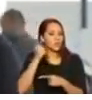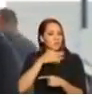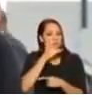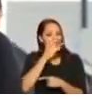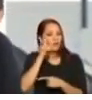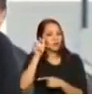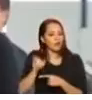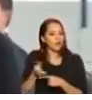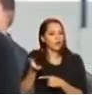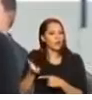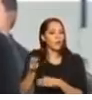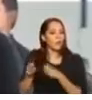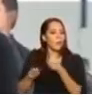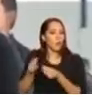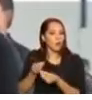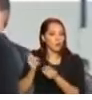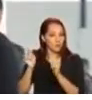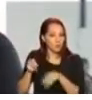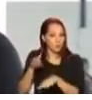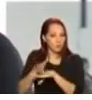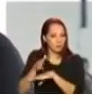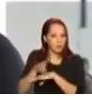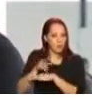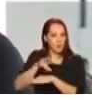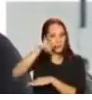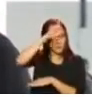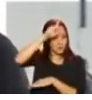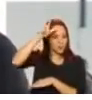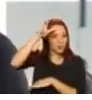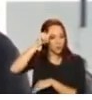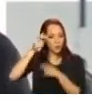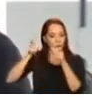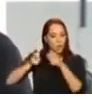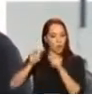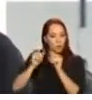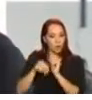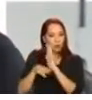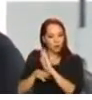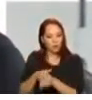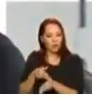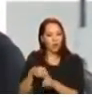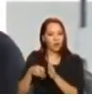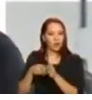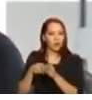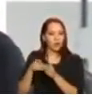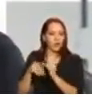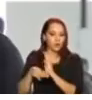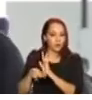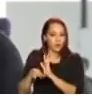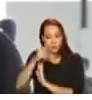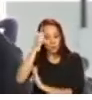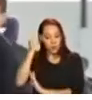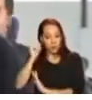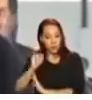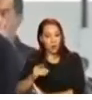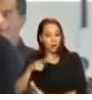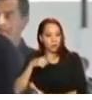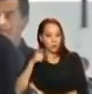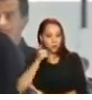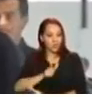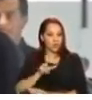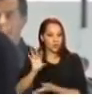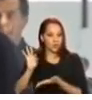invisíveis? Haveria participação de prefeituras locais lá e para que as pessoas tenham